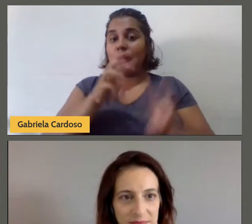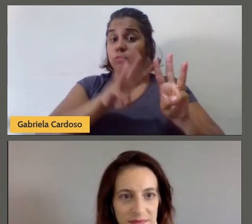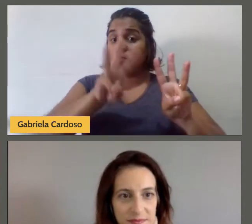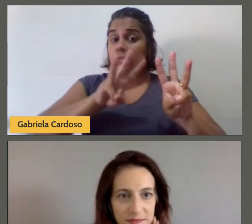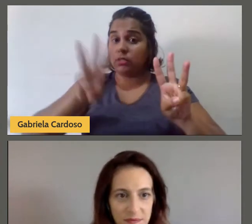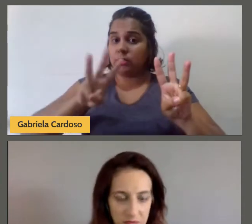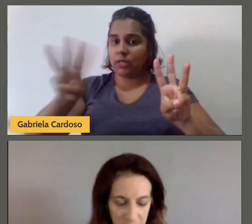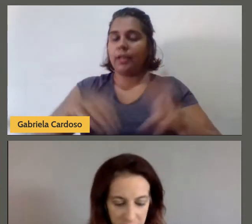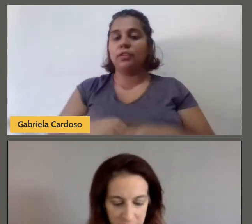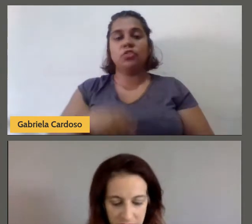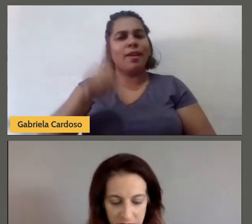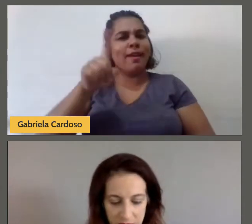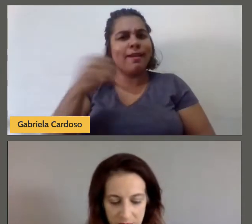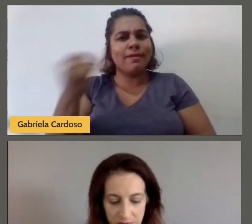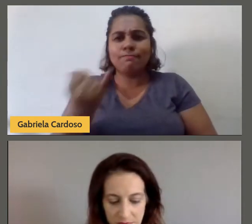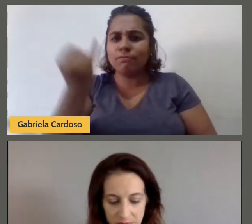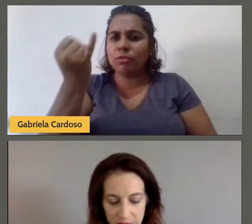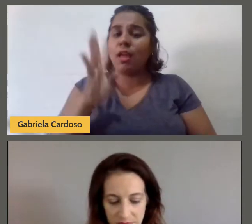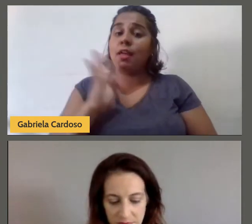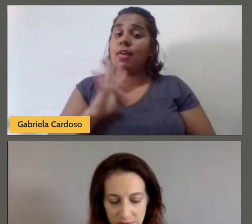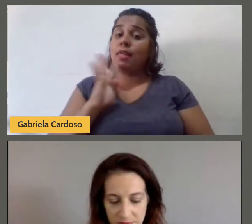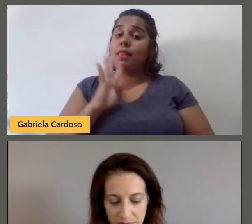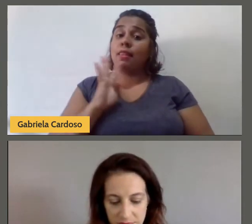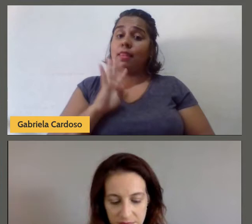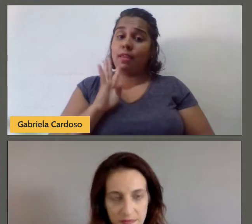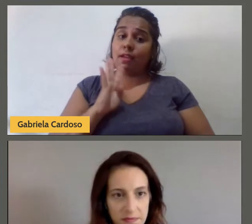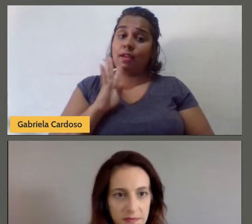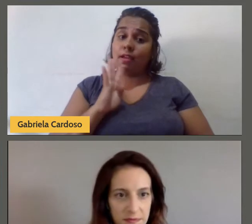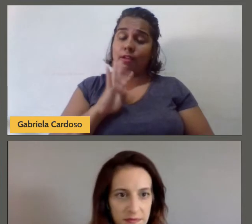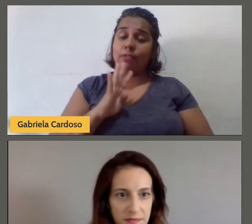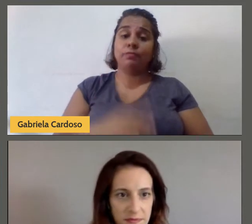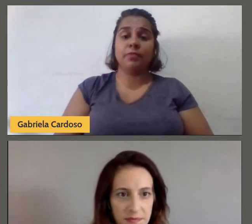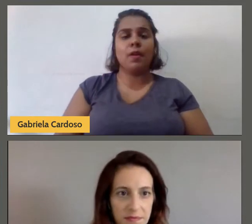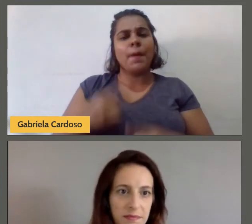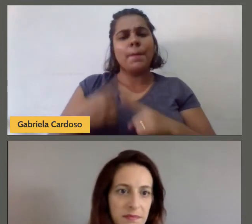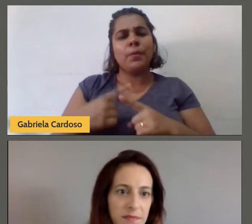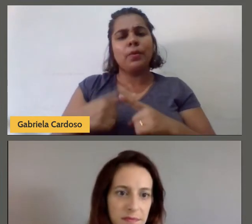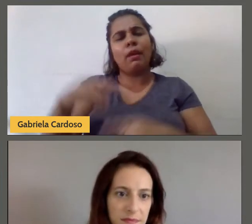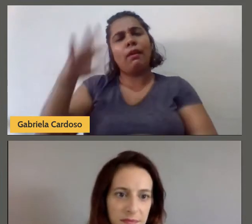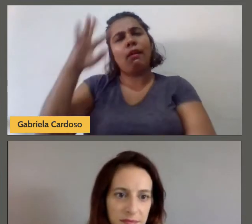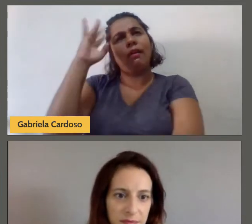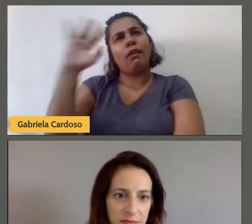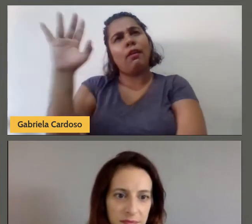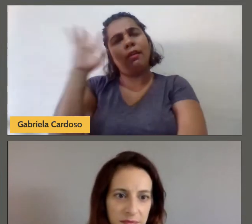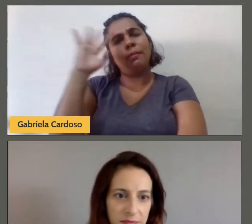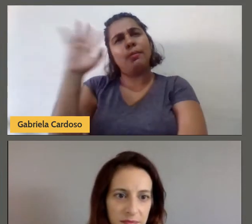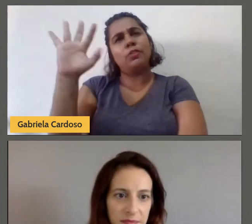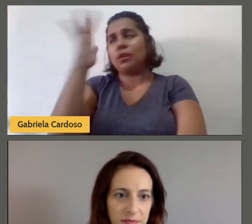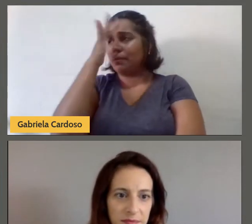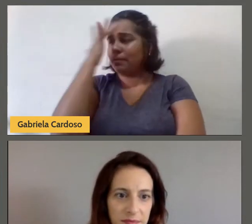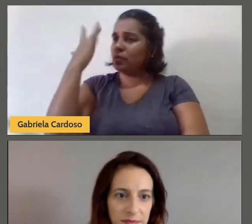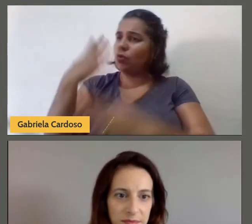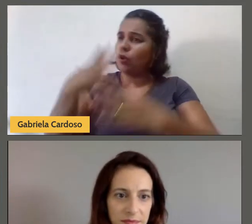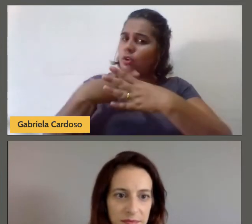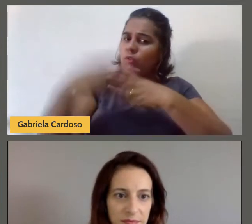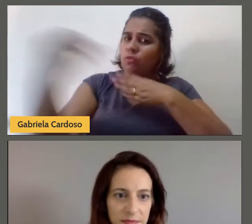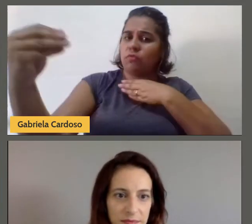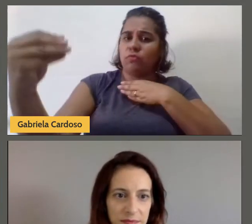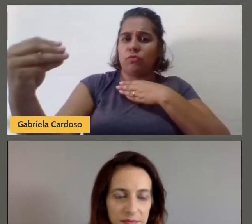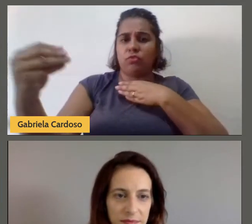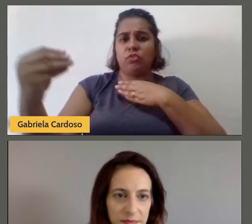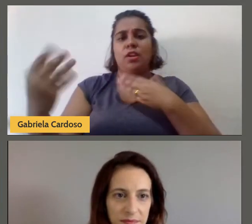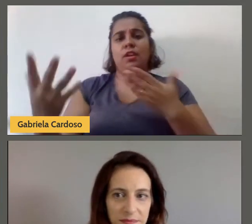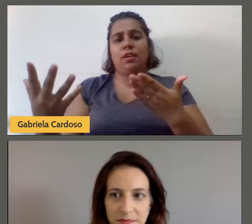você coloca o spotlight, porque eu imagino assim, né? Tipo, pessoas refugiadas ou com essa coisa